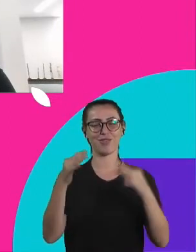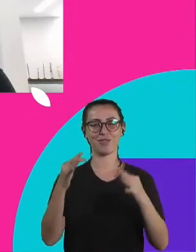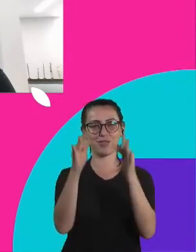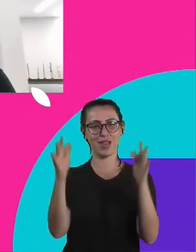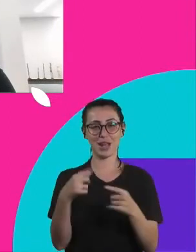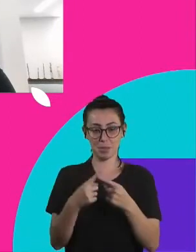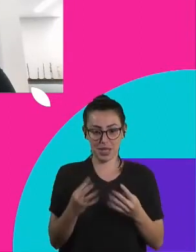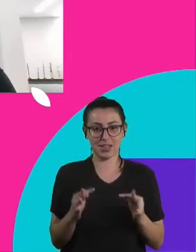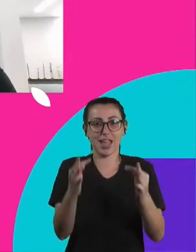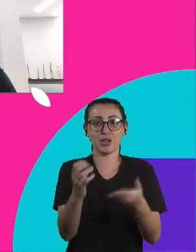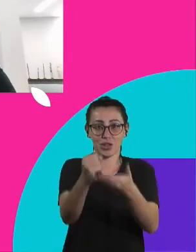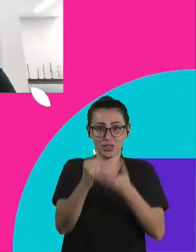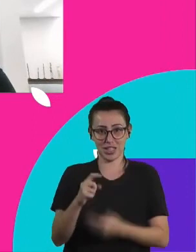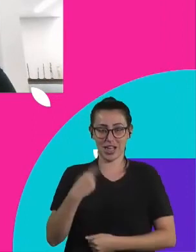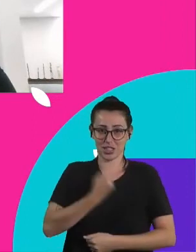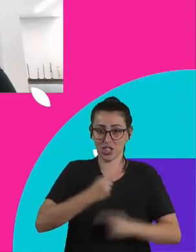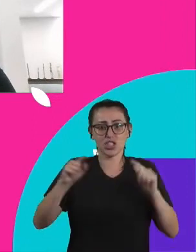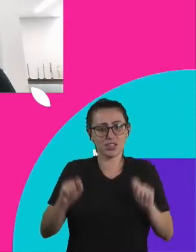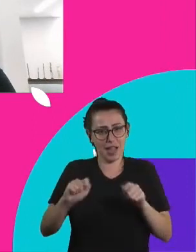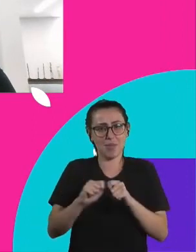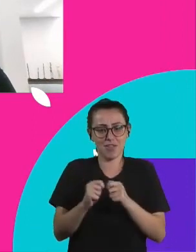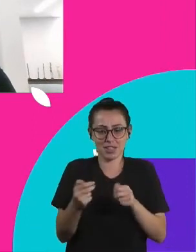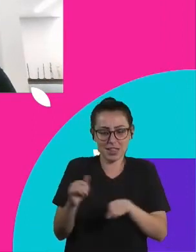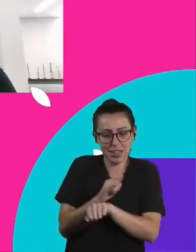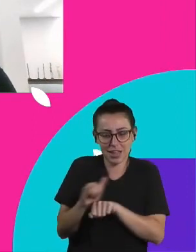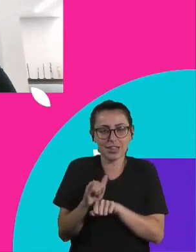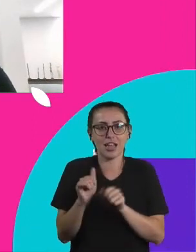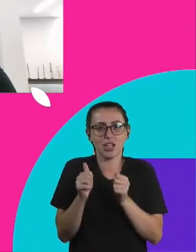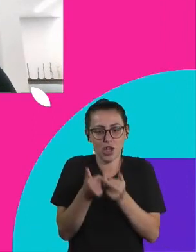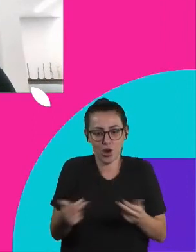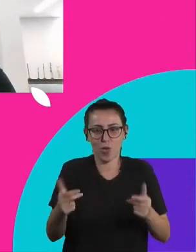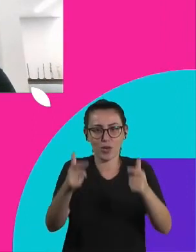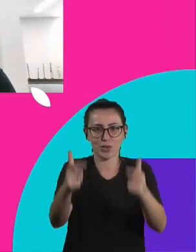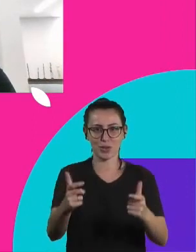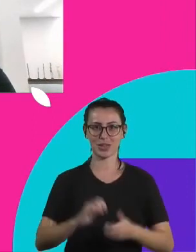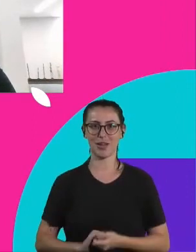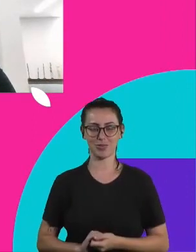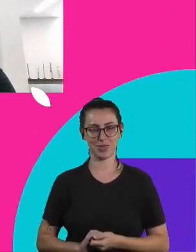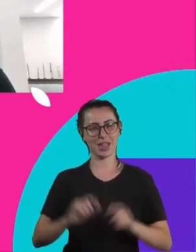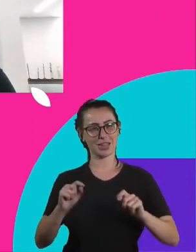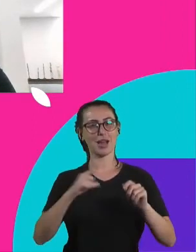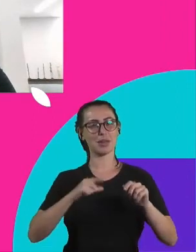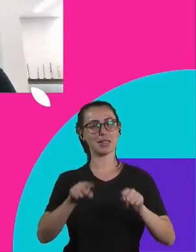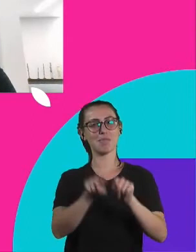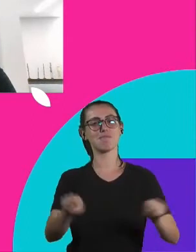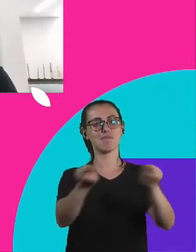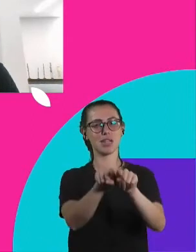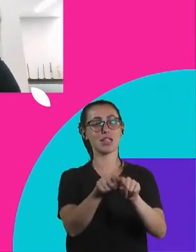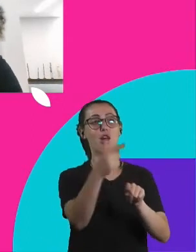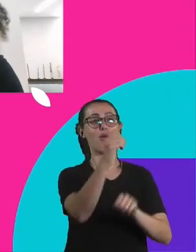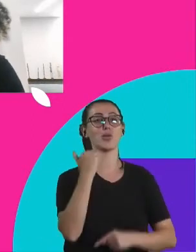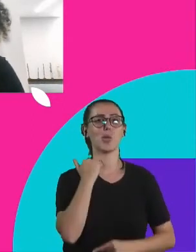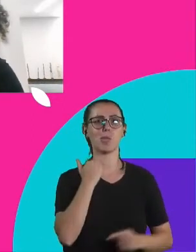que é possível se fazer isso localmente. Em parceria com os grandes bancos, ninguém aqui é concorrente de ninguém. Nós somos da economia solidária,